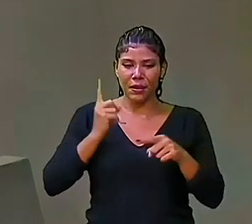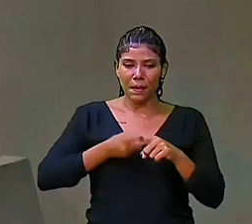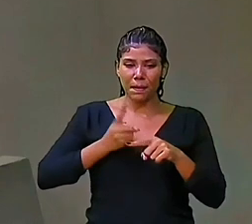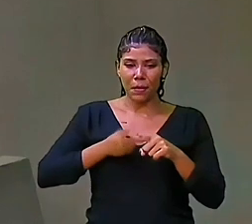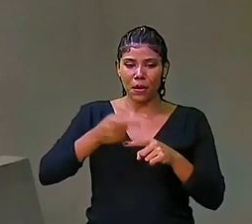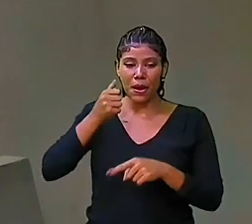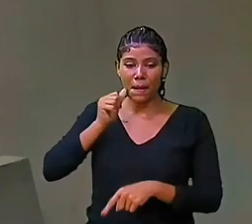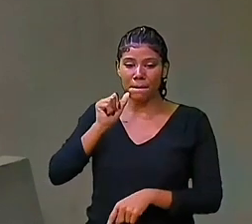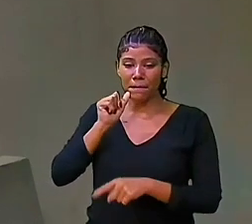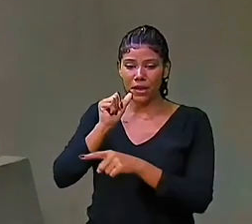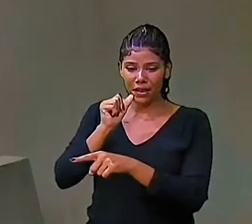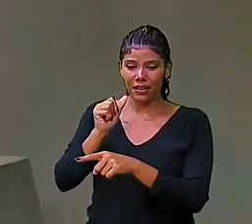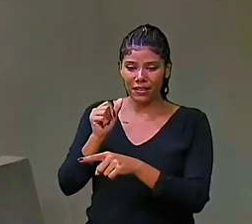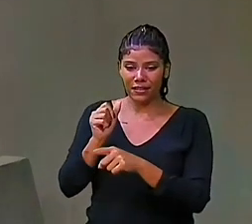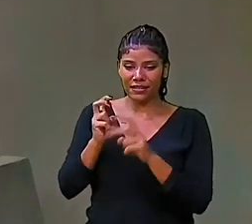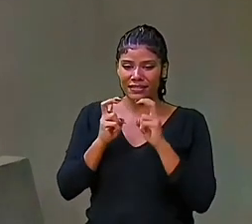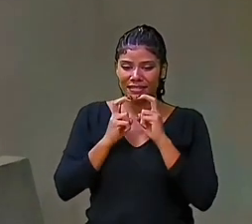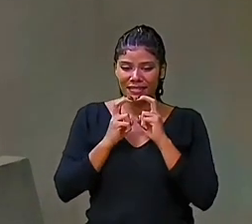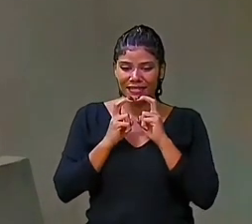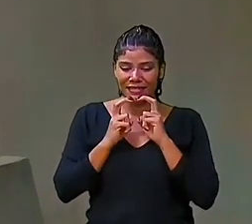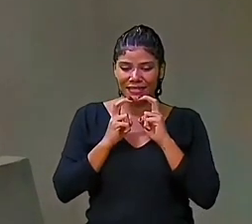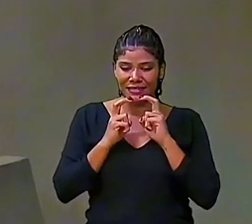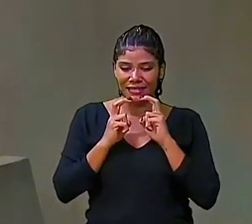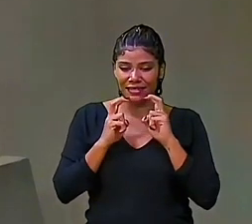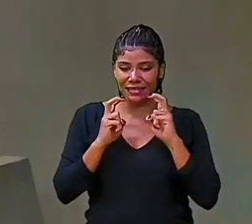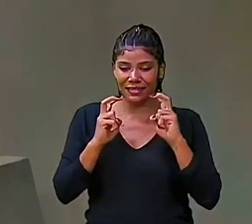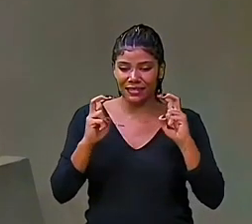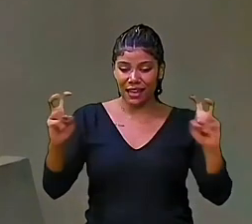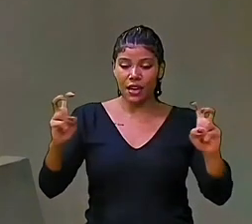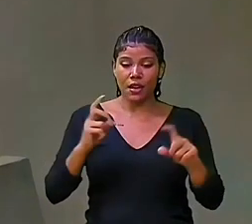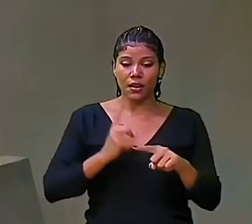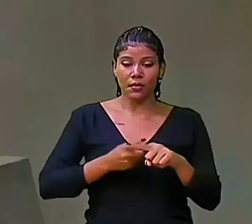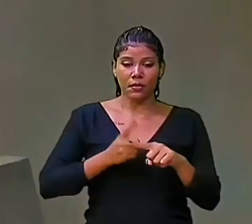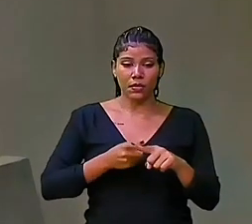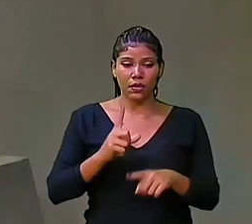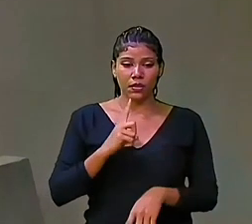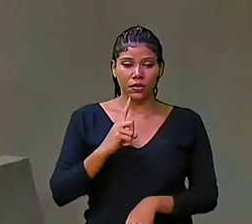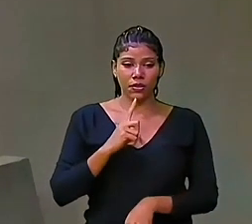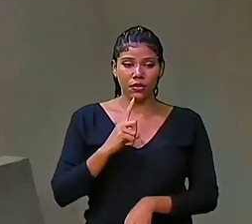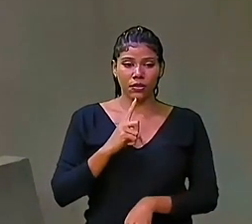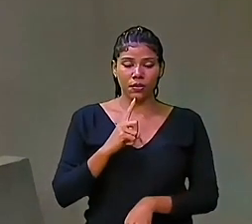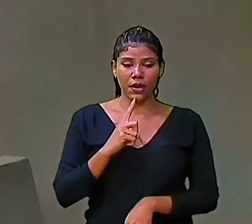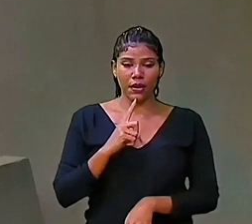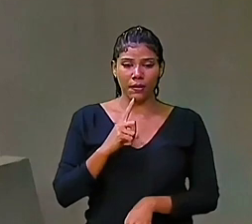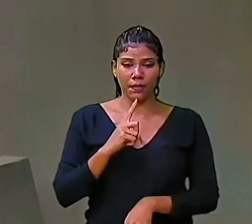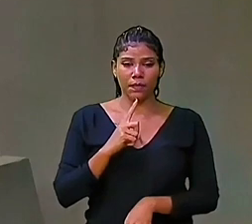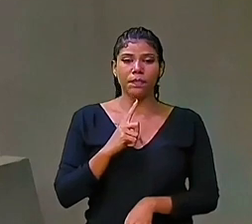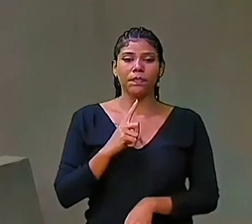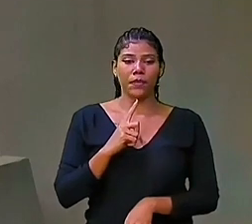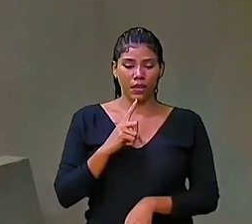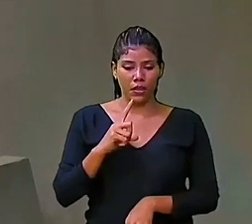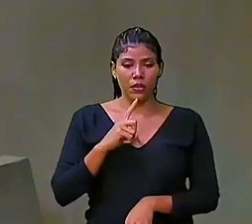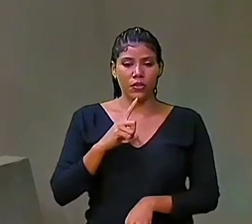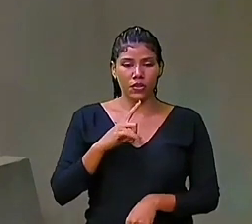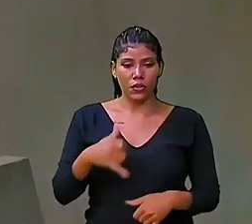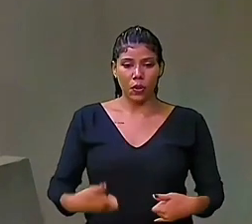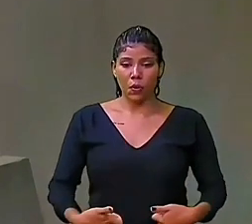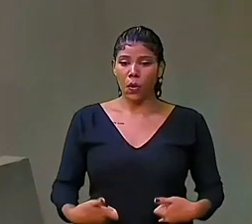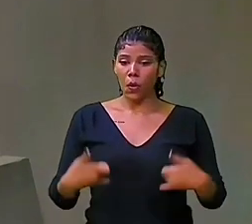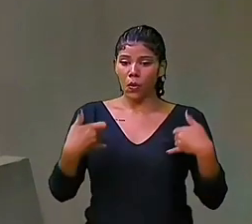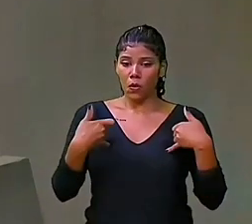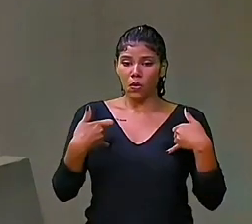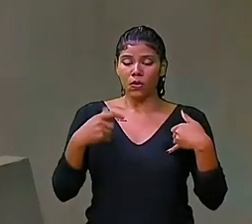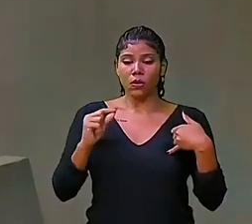mãe gritava, porque havia em todos nós, mas havia na mãe, um orgulho muito grande por aquela